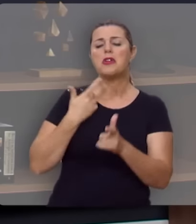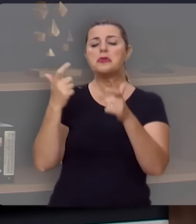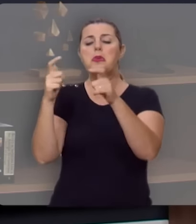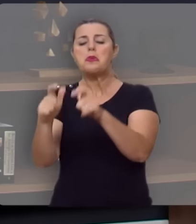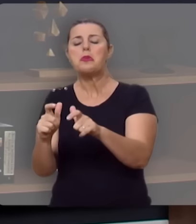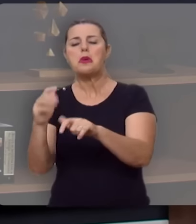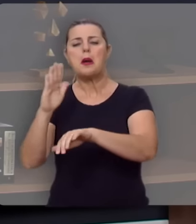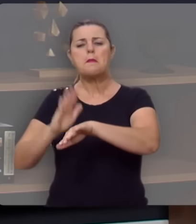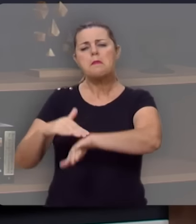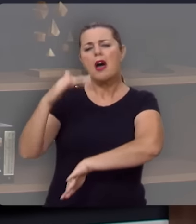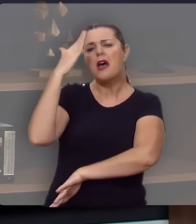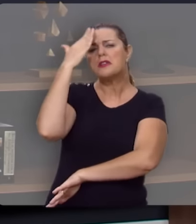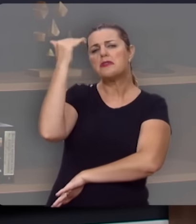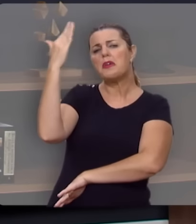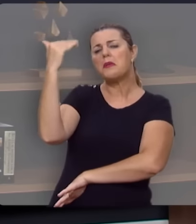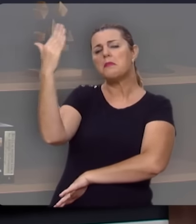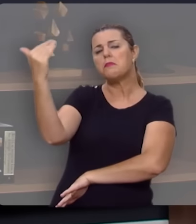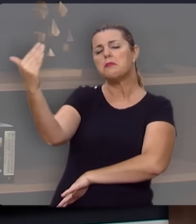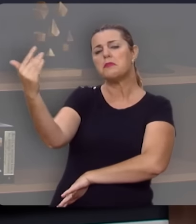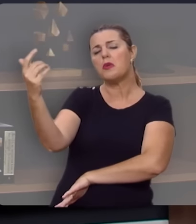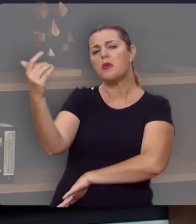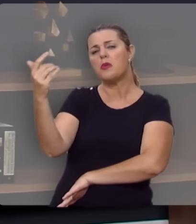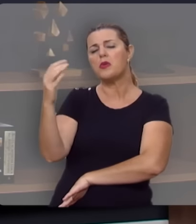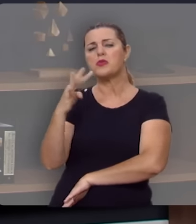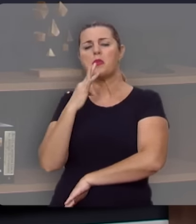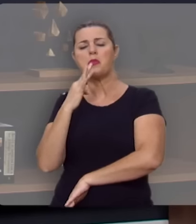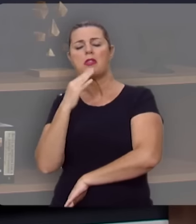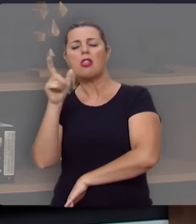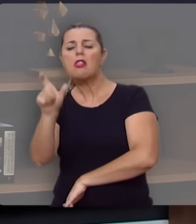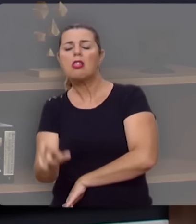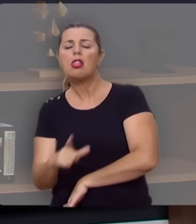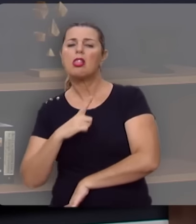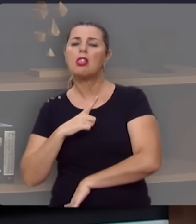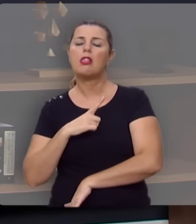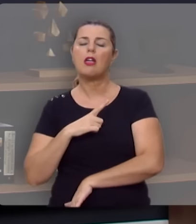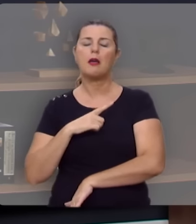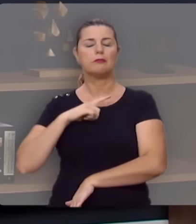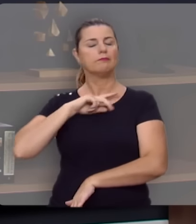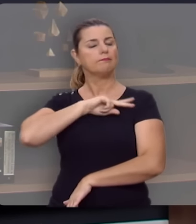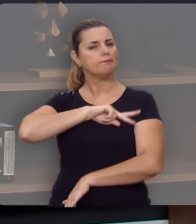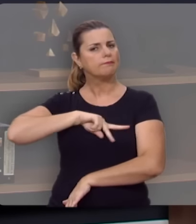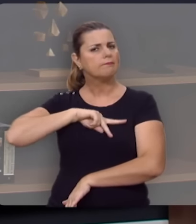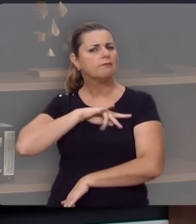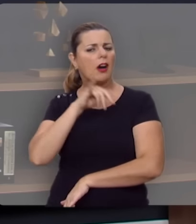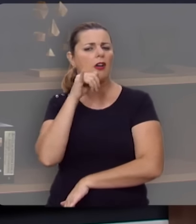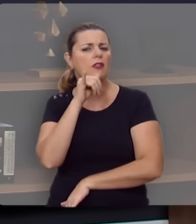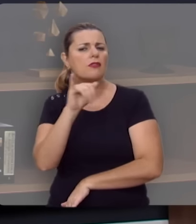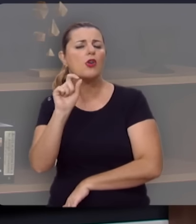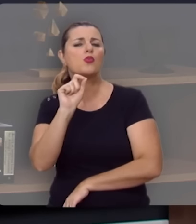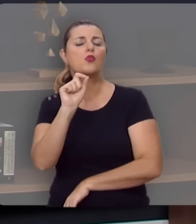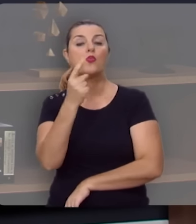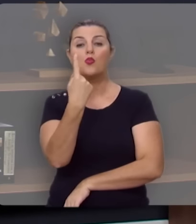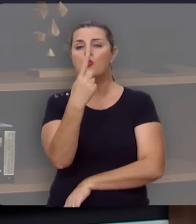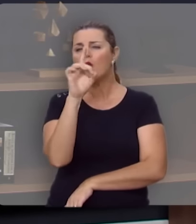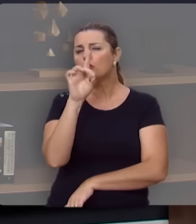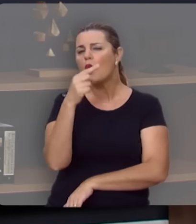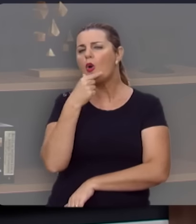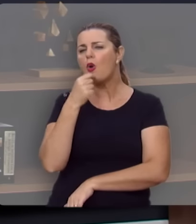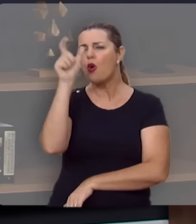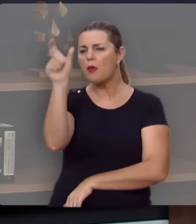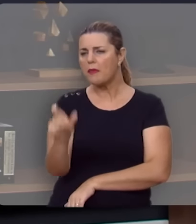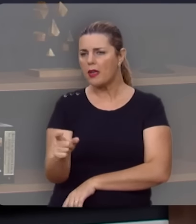grande território, diríamos hoje, acadêmico do mundo, Paulo vai dizer que de um só